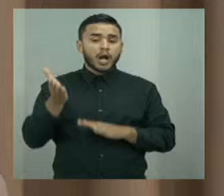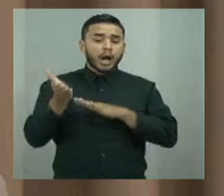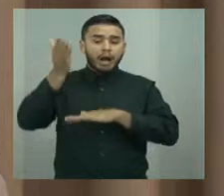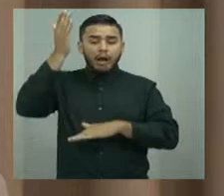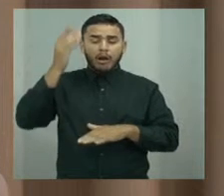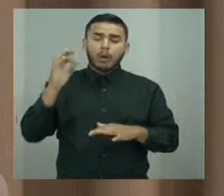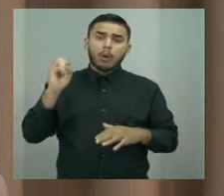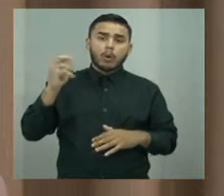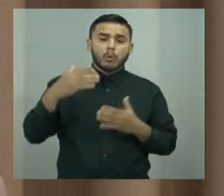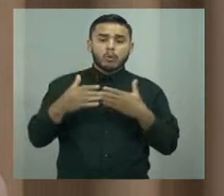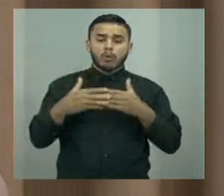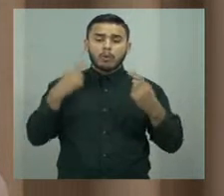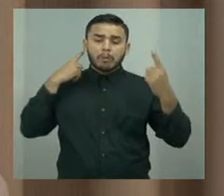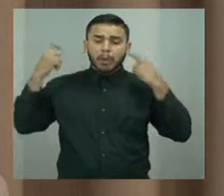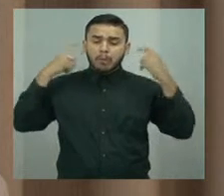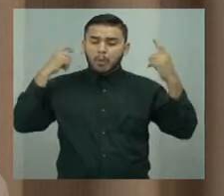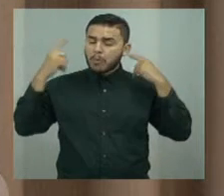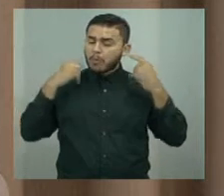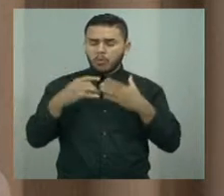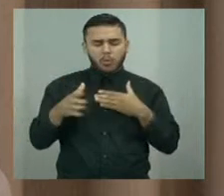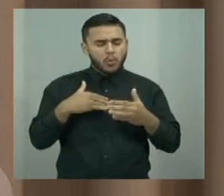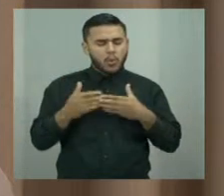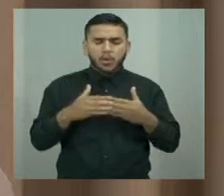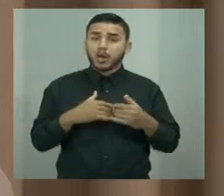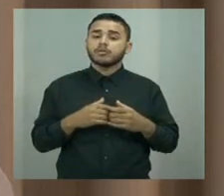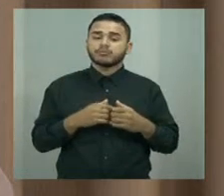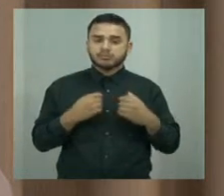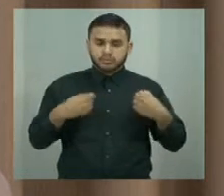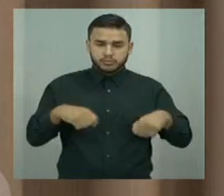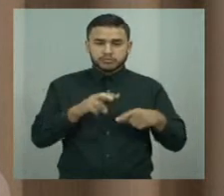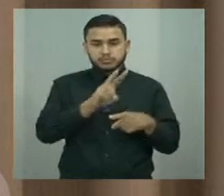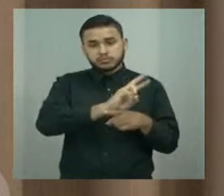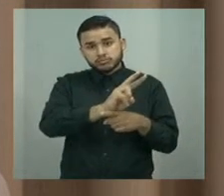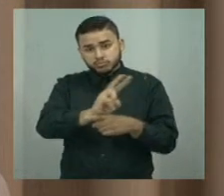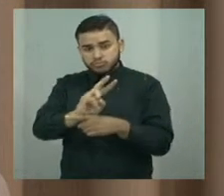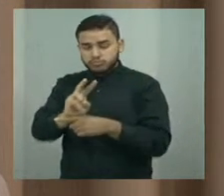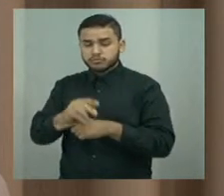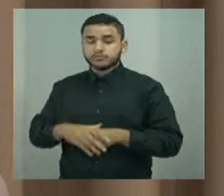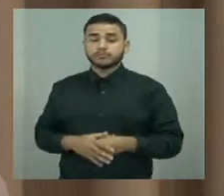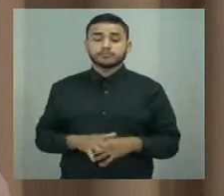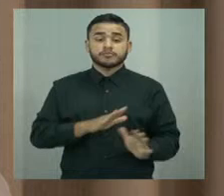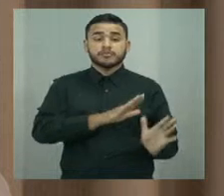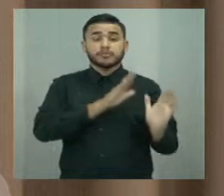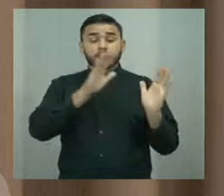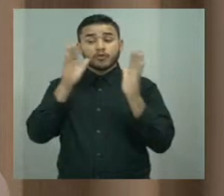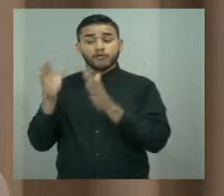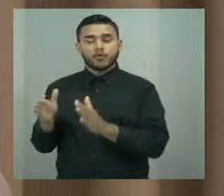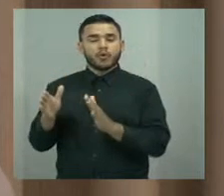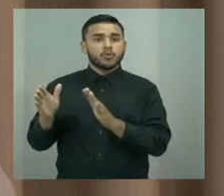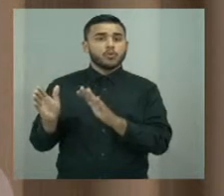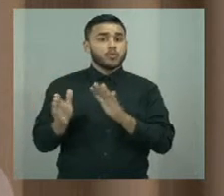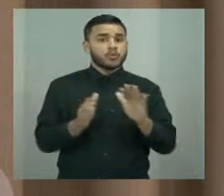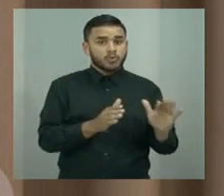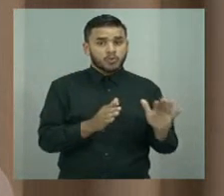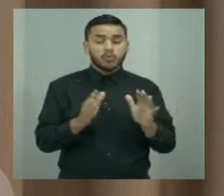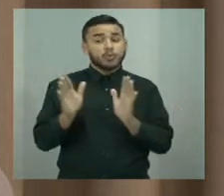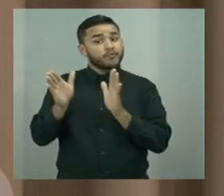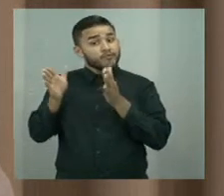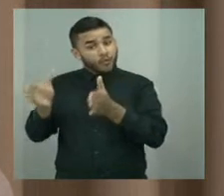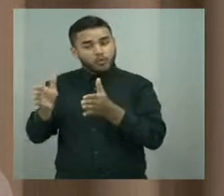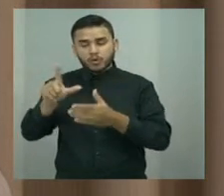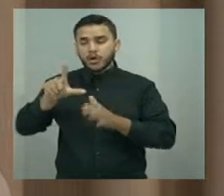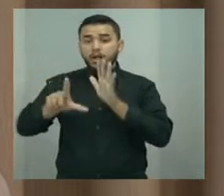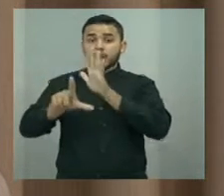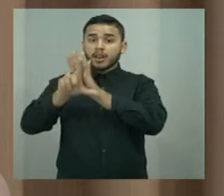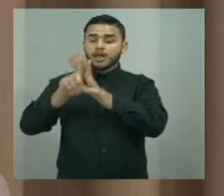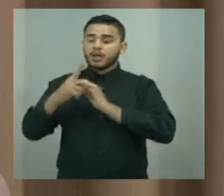de ruídos que você pode emitir. Já a Lei do Paredão, ela é específica para proibir o uso, né,